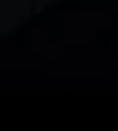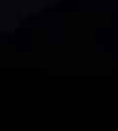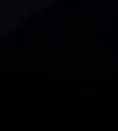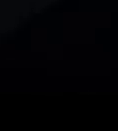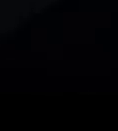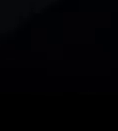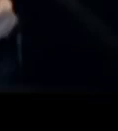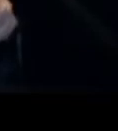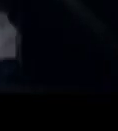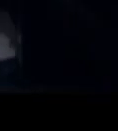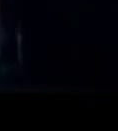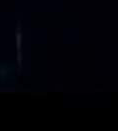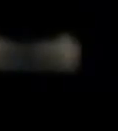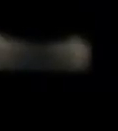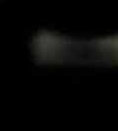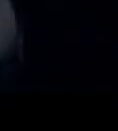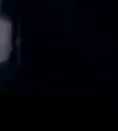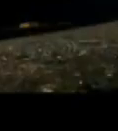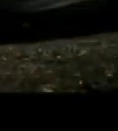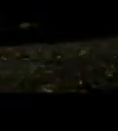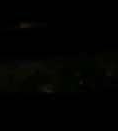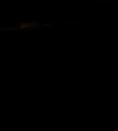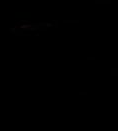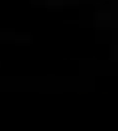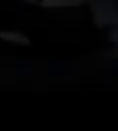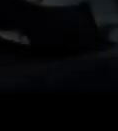Então, por que fazer isso?